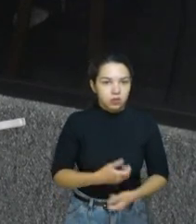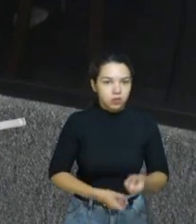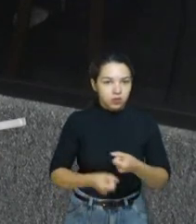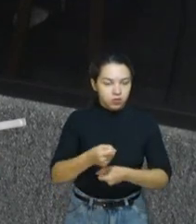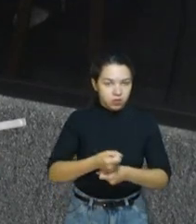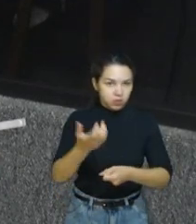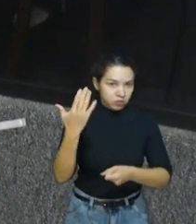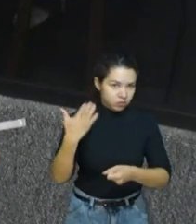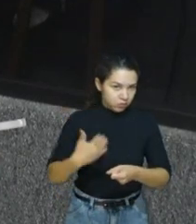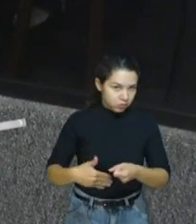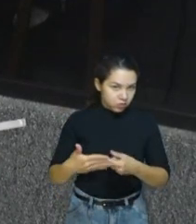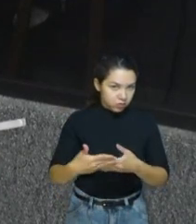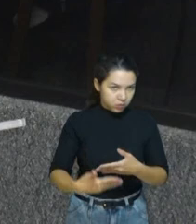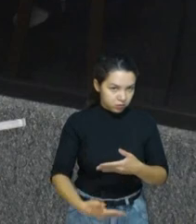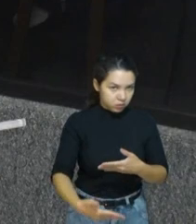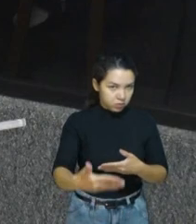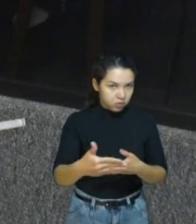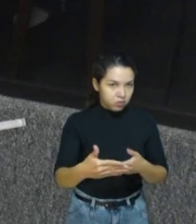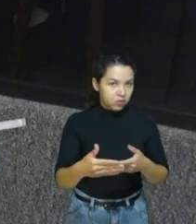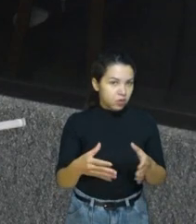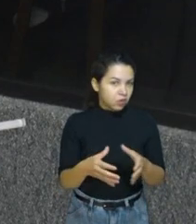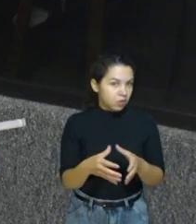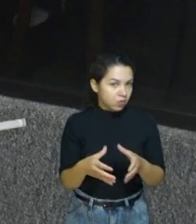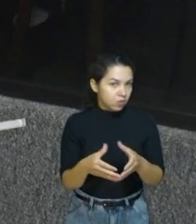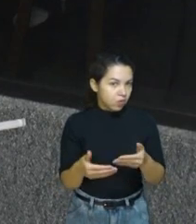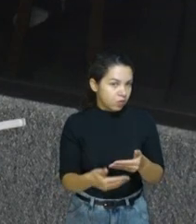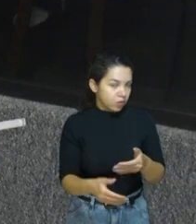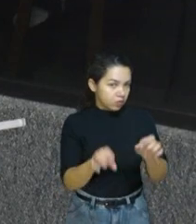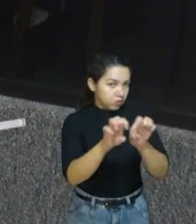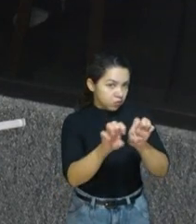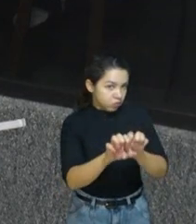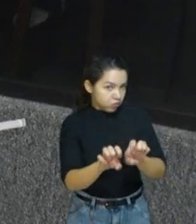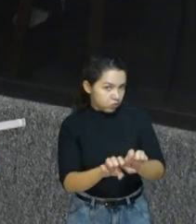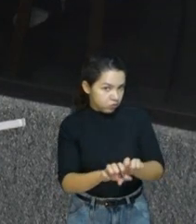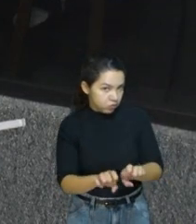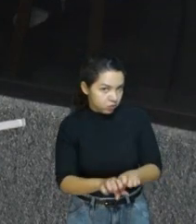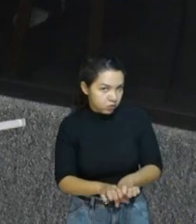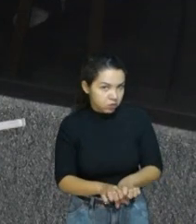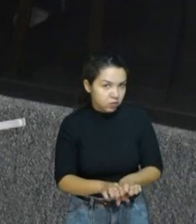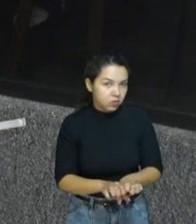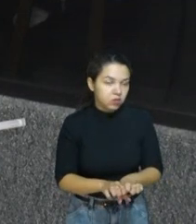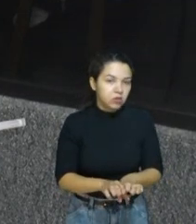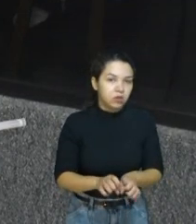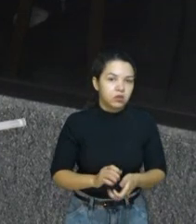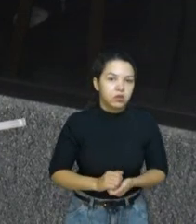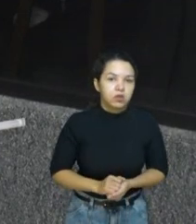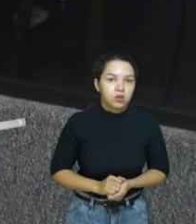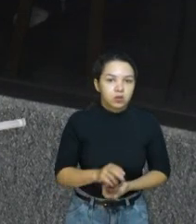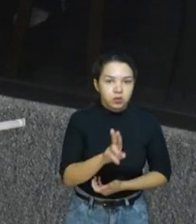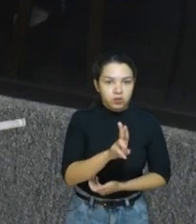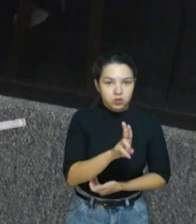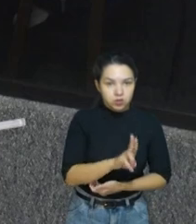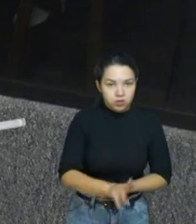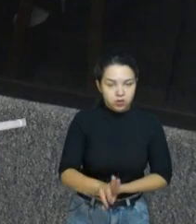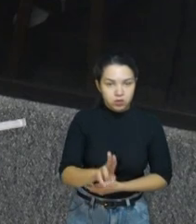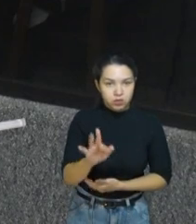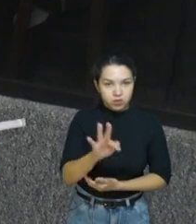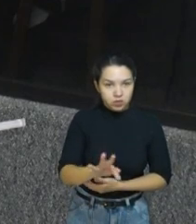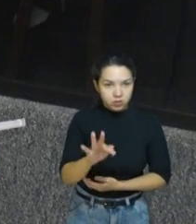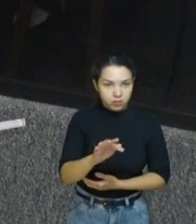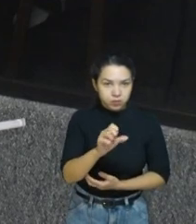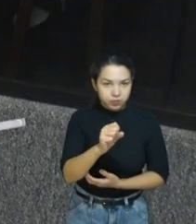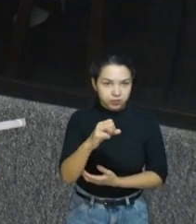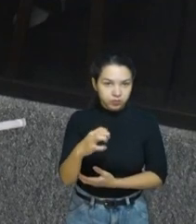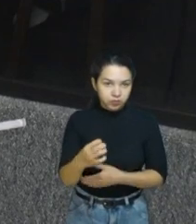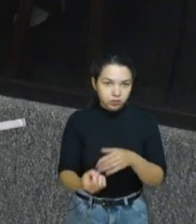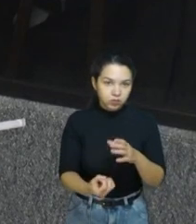ano passado, quando a nossa equipe iniciou a estruturação de uma chamada pública em parceria com a Universidade Federal de Santa Catarina